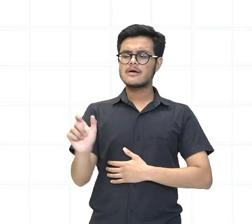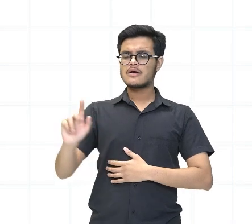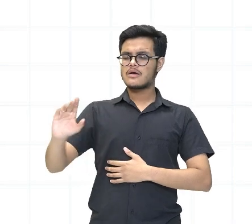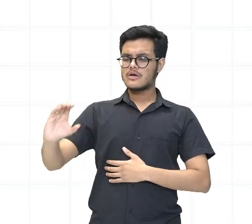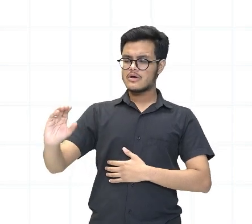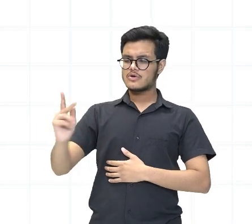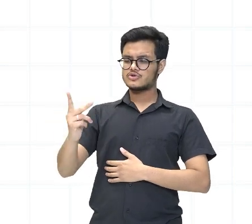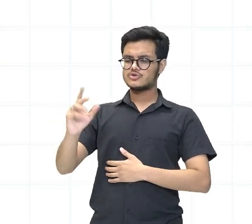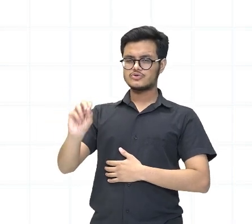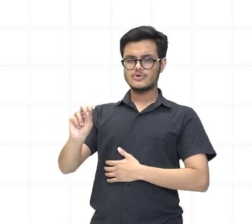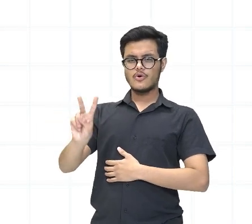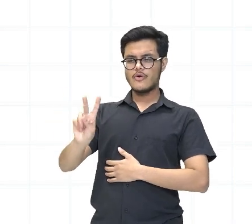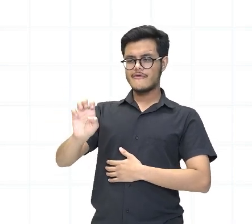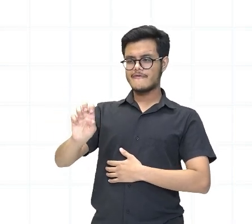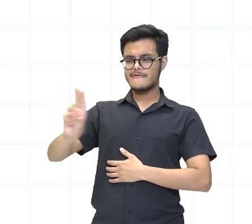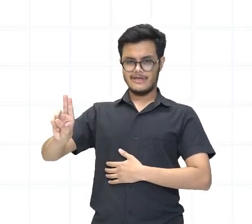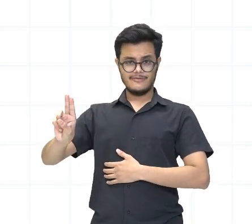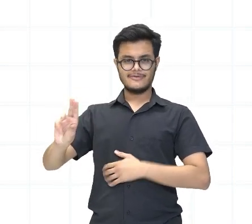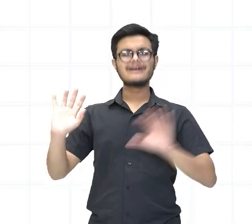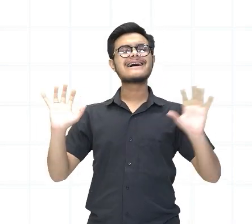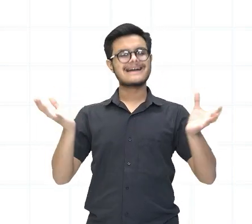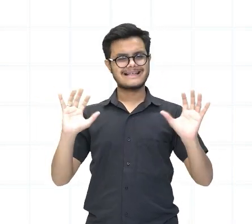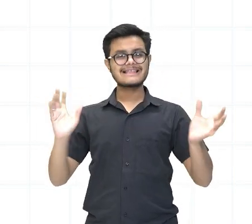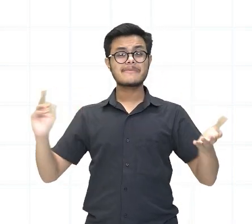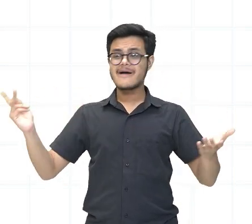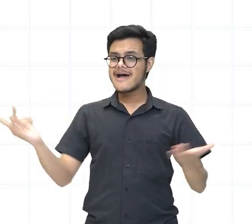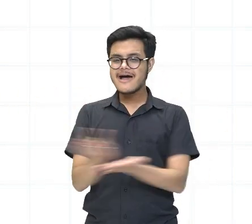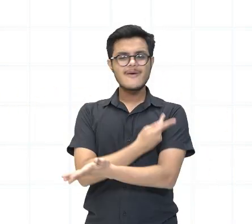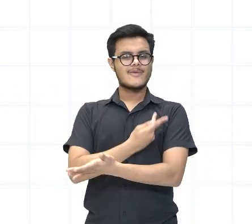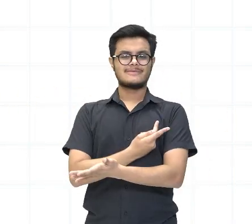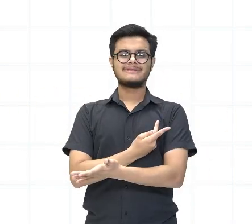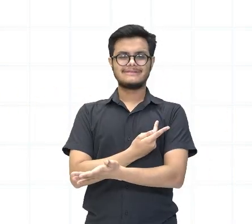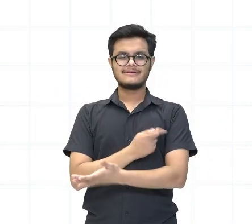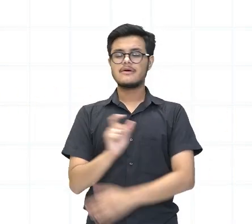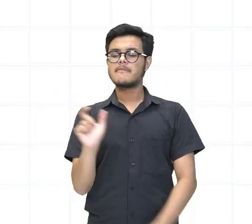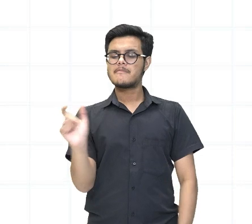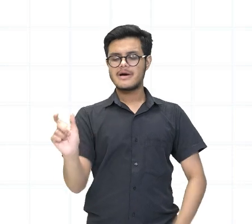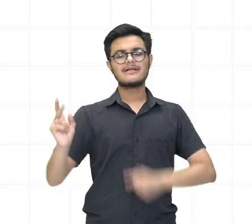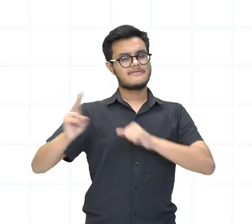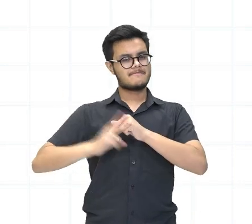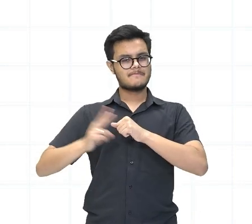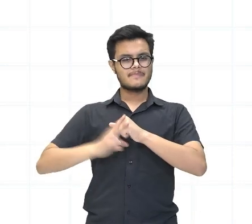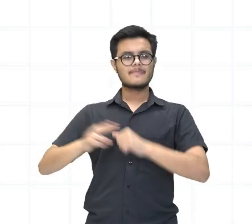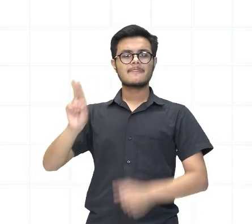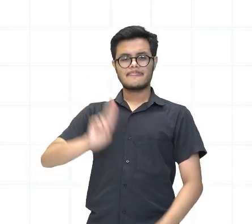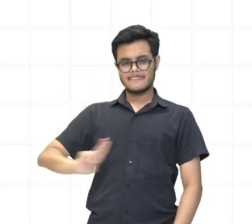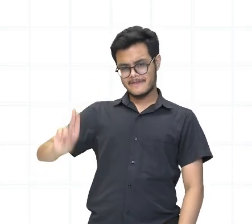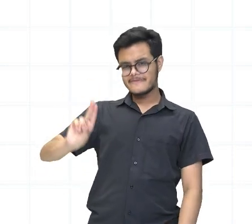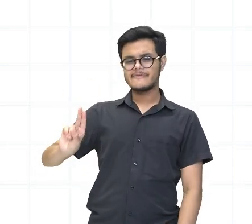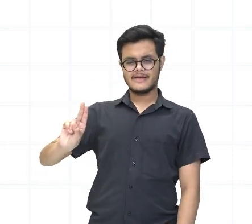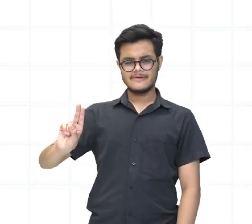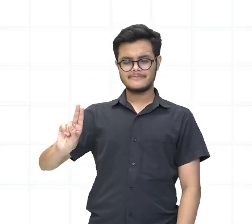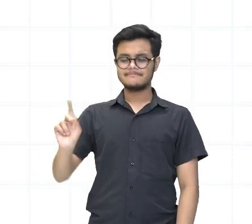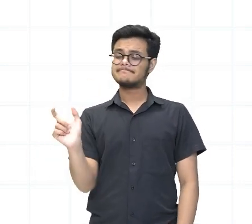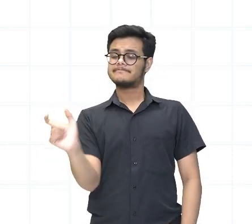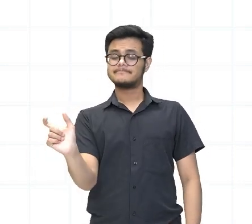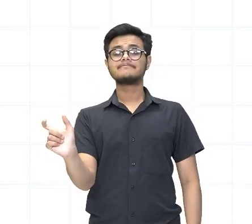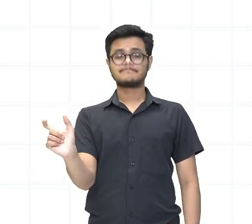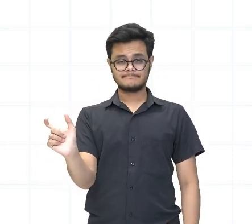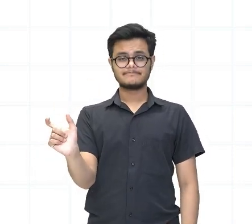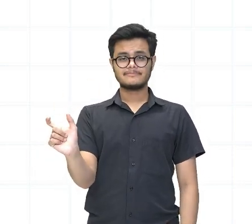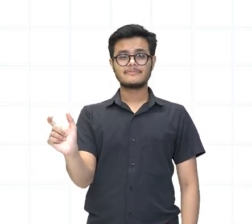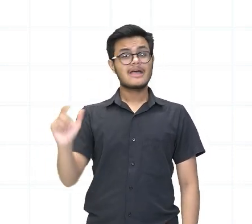abaixo do esperado, a palavra, o verbo choveu, que estava destacado, estava justamente indicando o